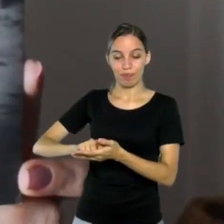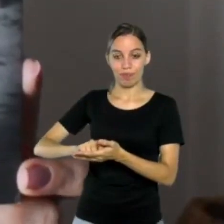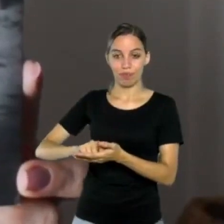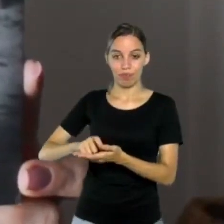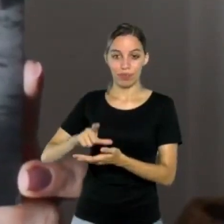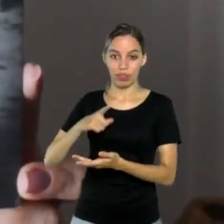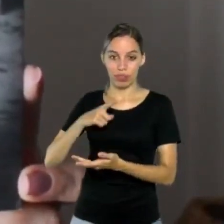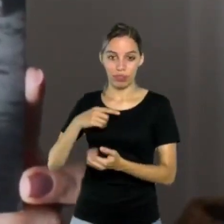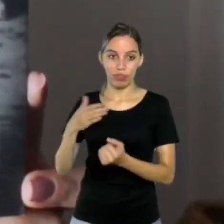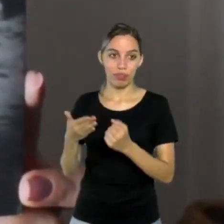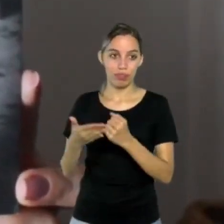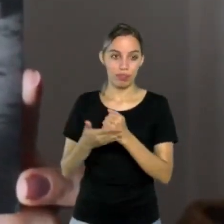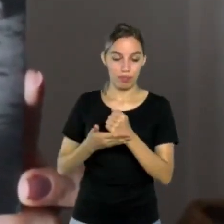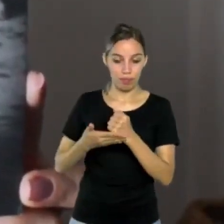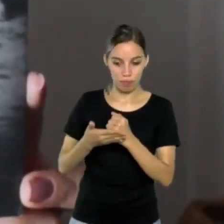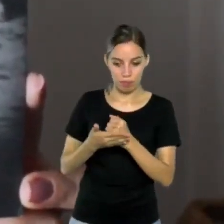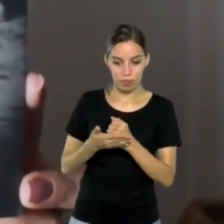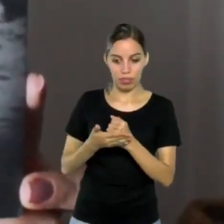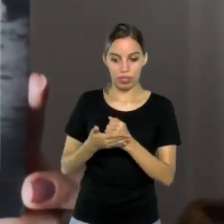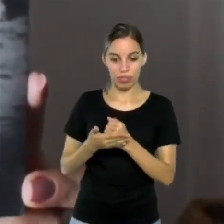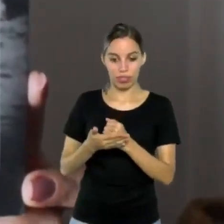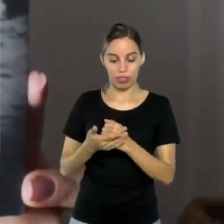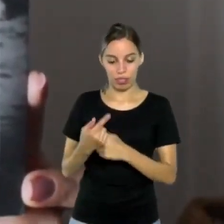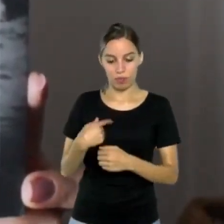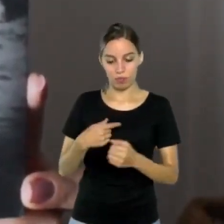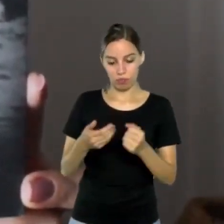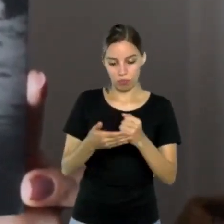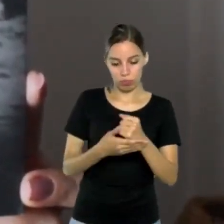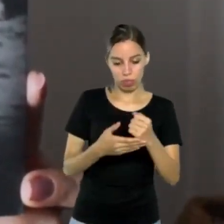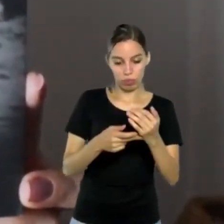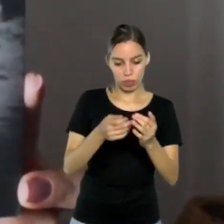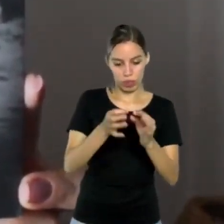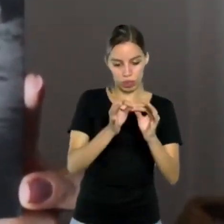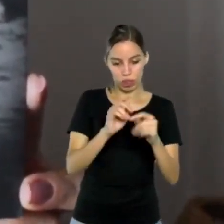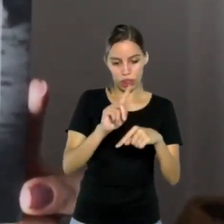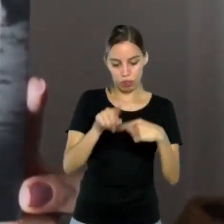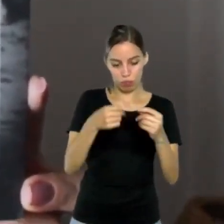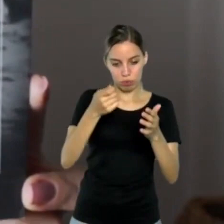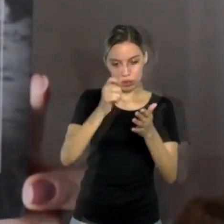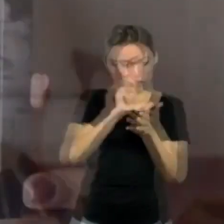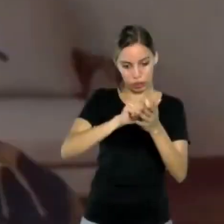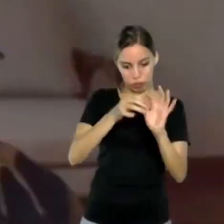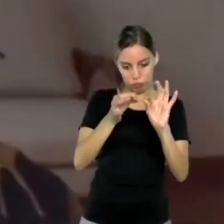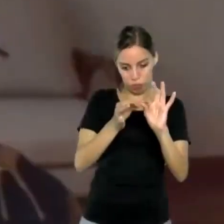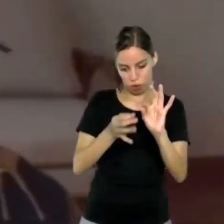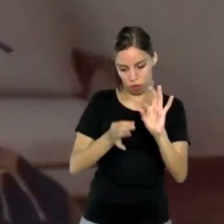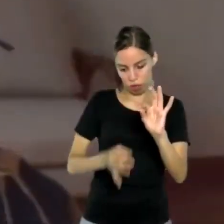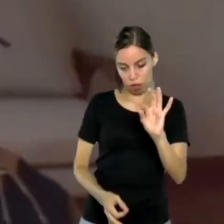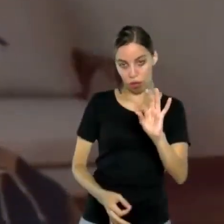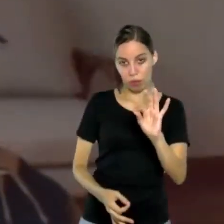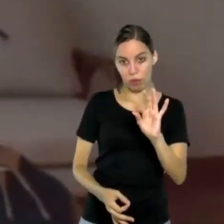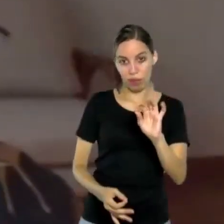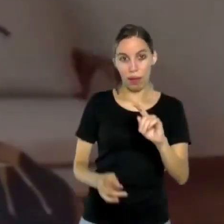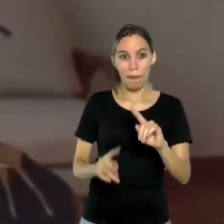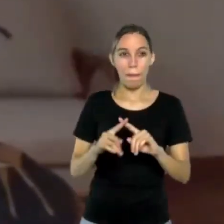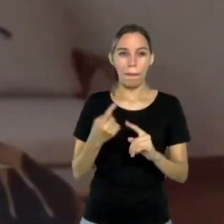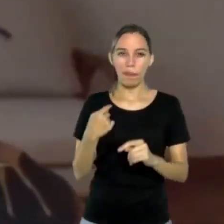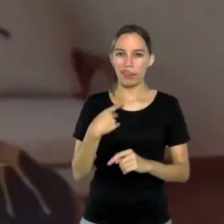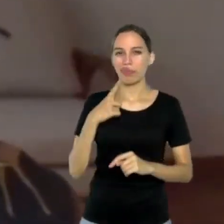né? Assim, eu defino um projeto e eu vou escrever aquele projeto, mas eu tenho muito mais dificuldade de escrever dessa forma,